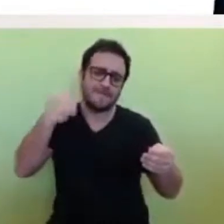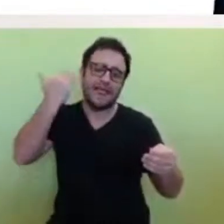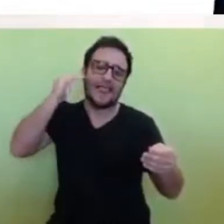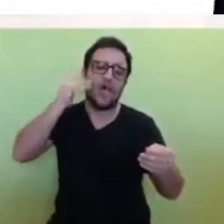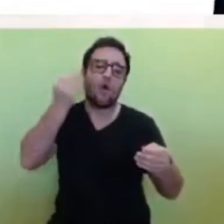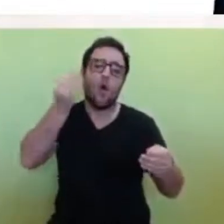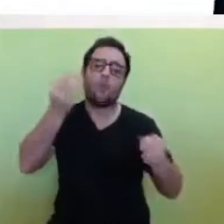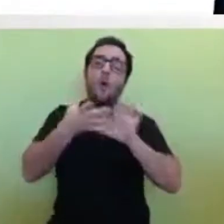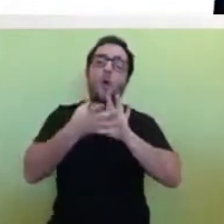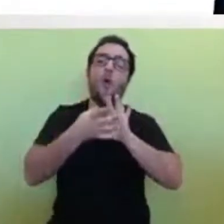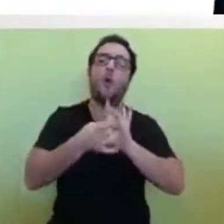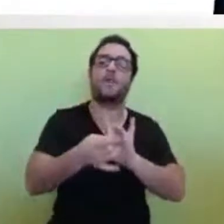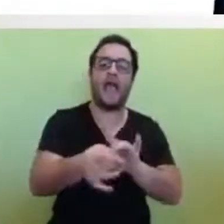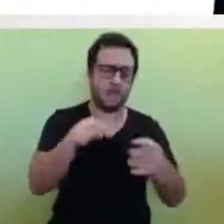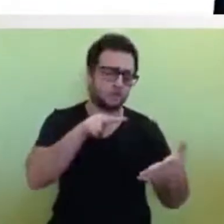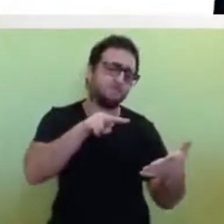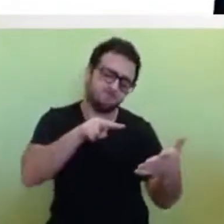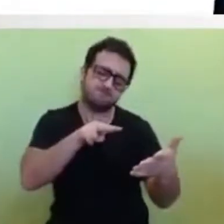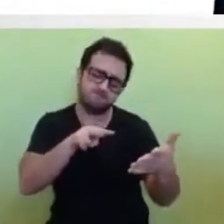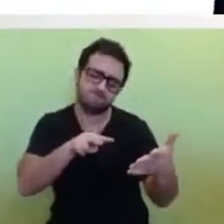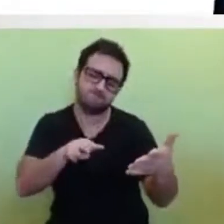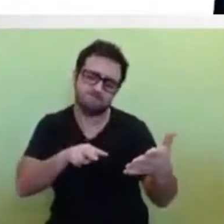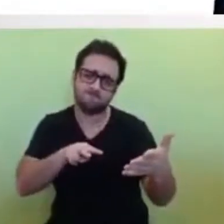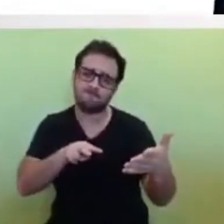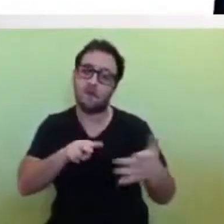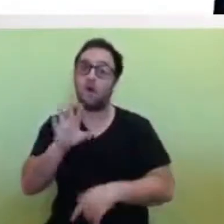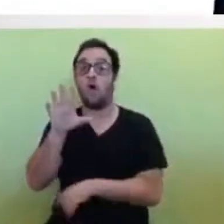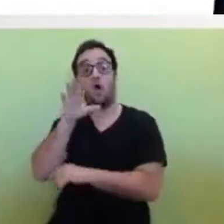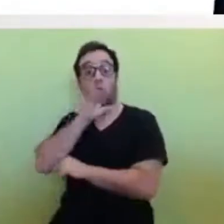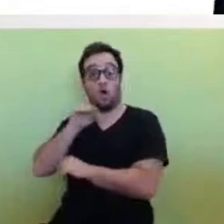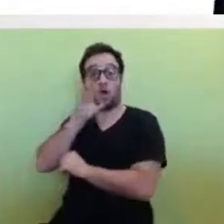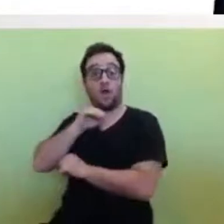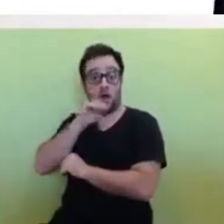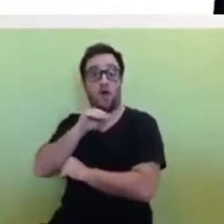também redunda muito. Eu repito informações quando eu falo.